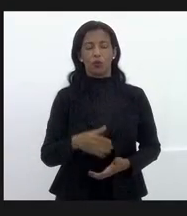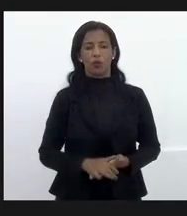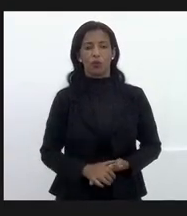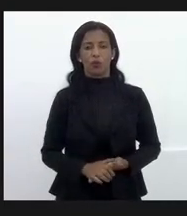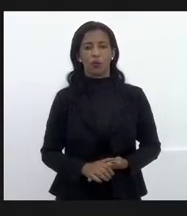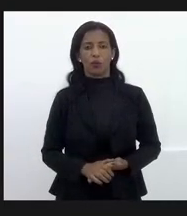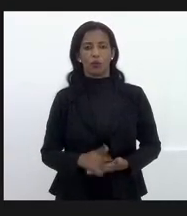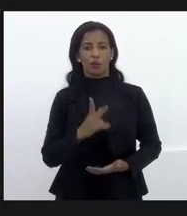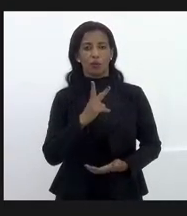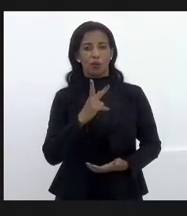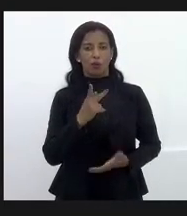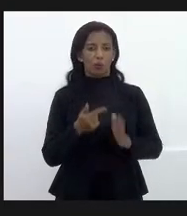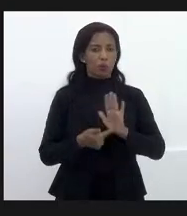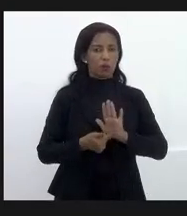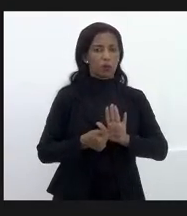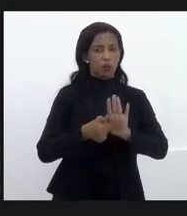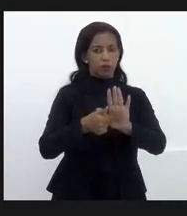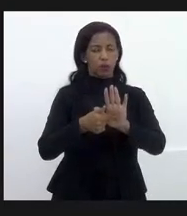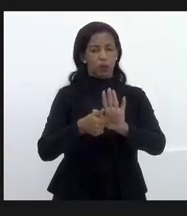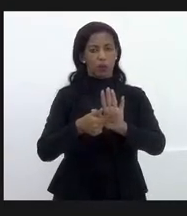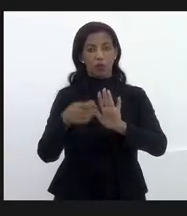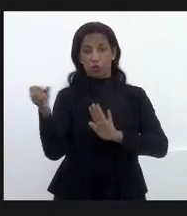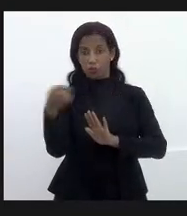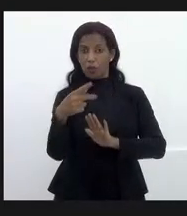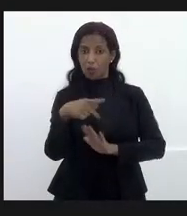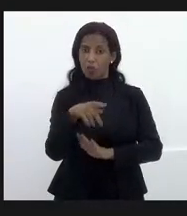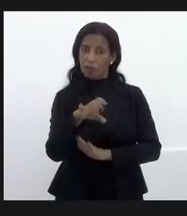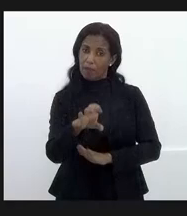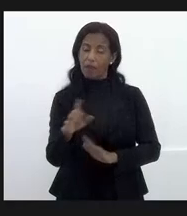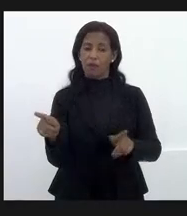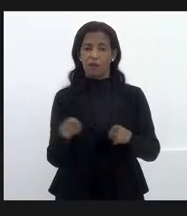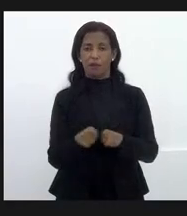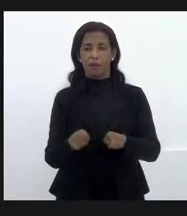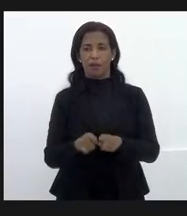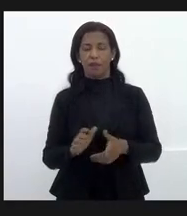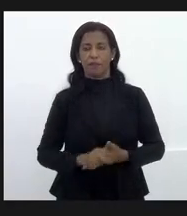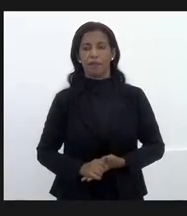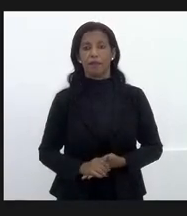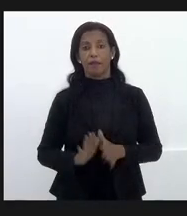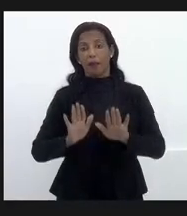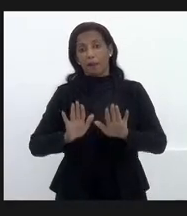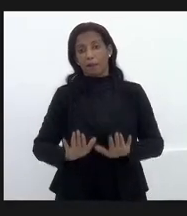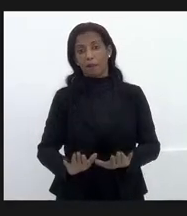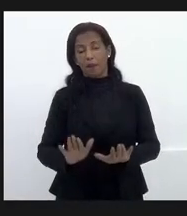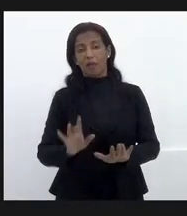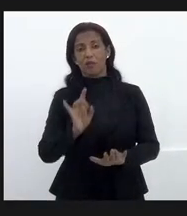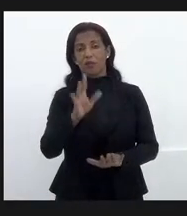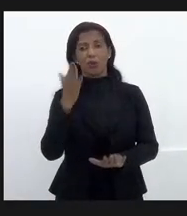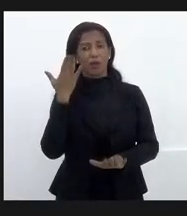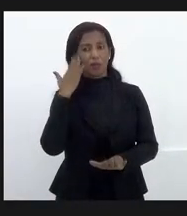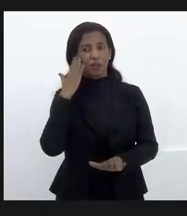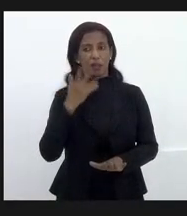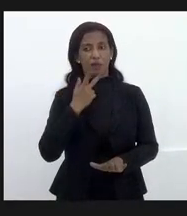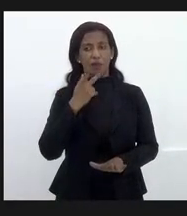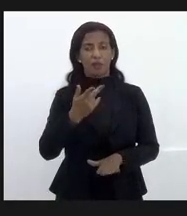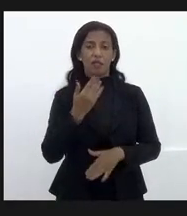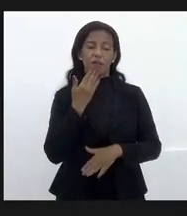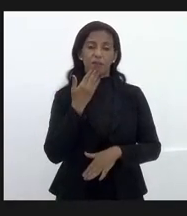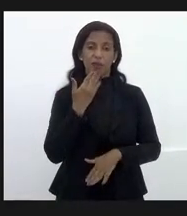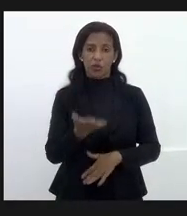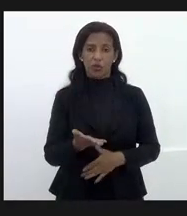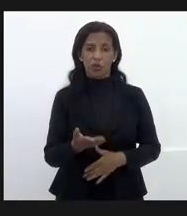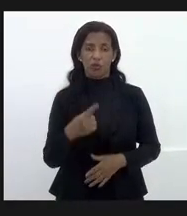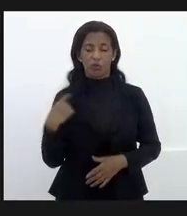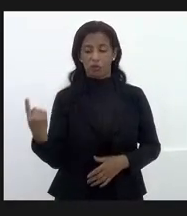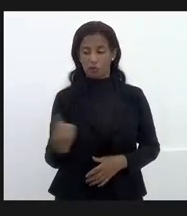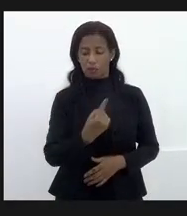uma nova apresentação de uma nova PEC também né mas eu só queria registrar esse pedido